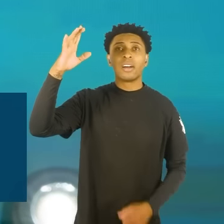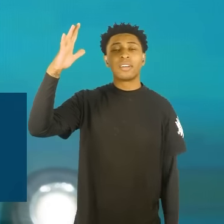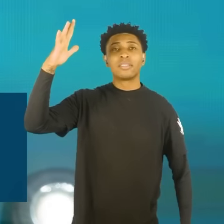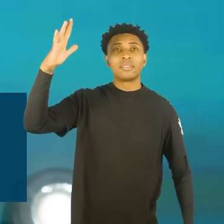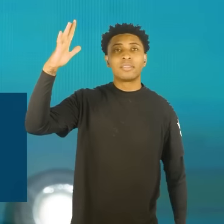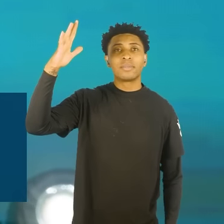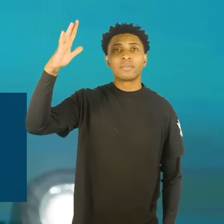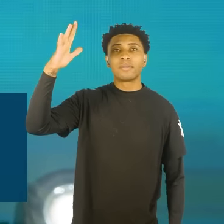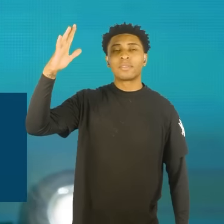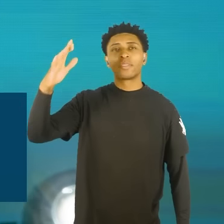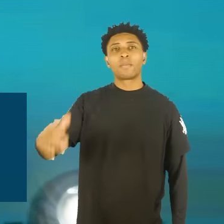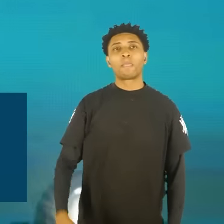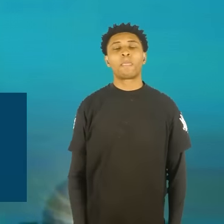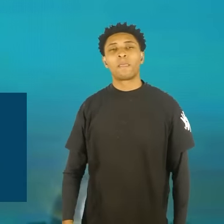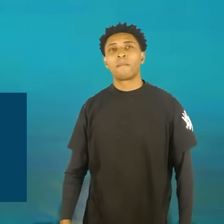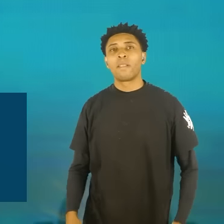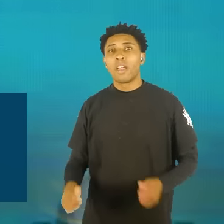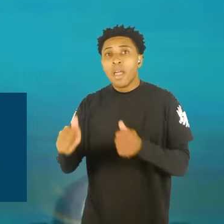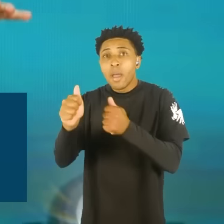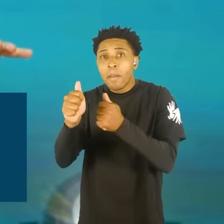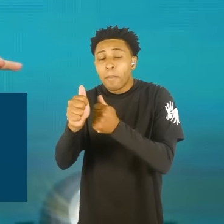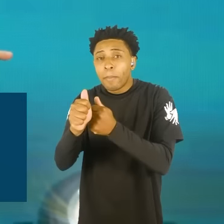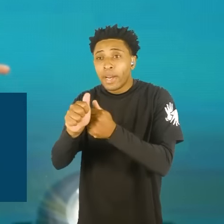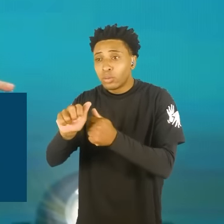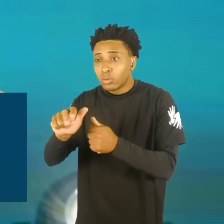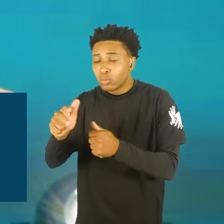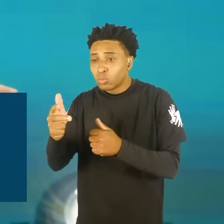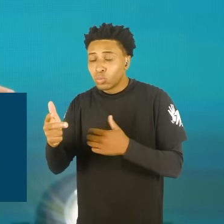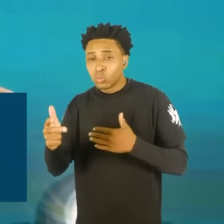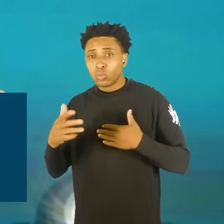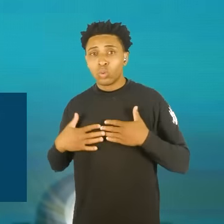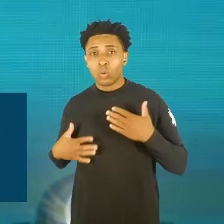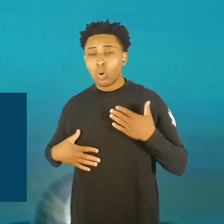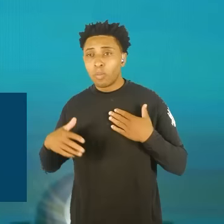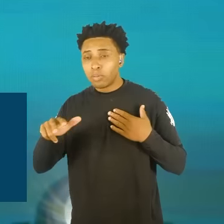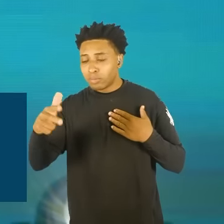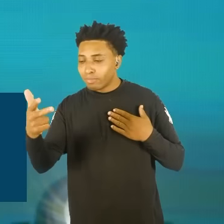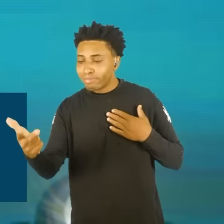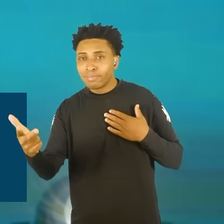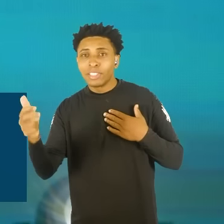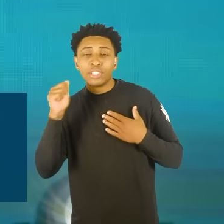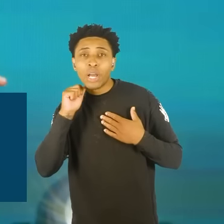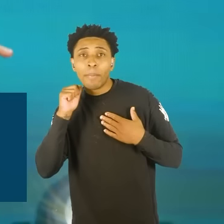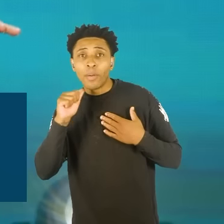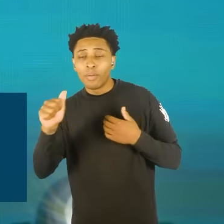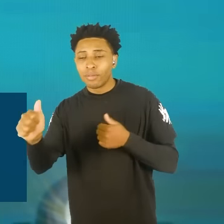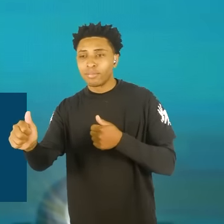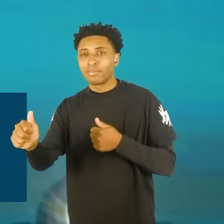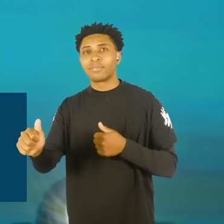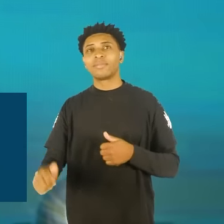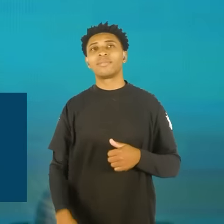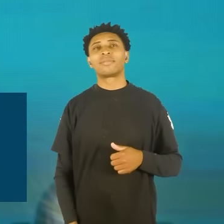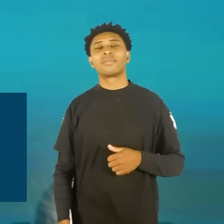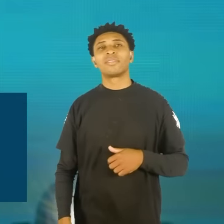Onde foi que o sangue de Abel caiu? Onde foi que a terra clamou? Pelo sangue? A terra.